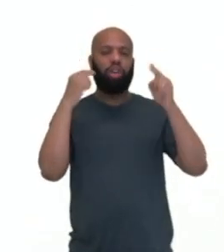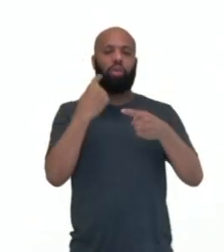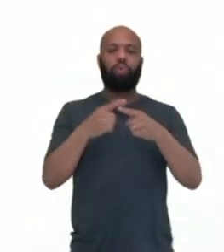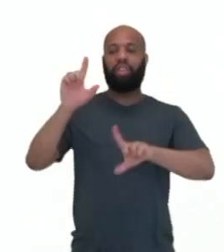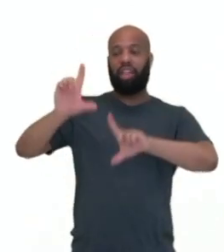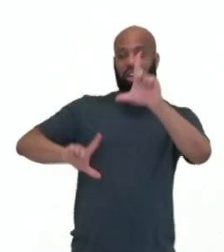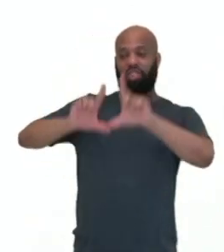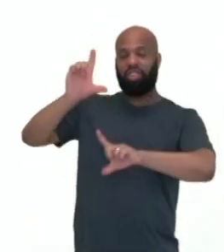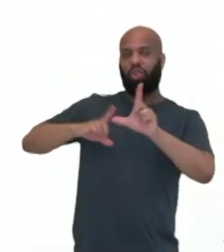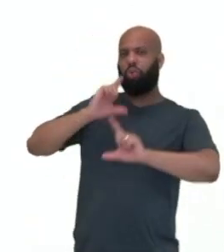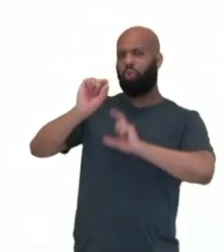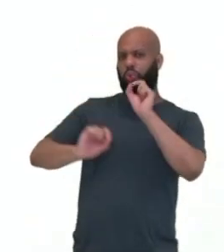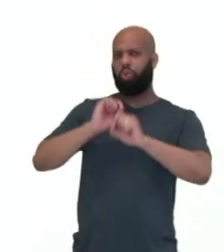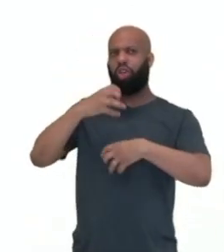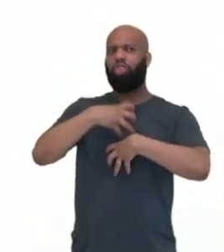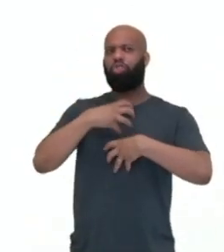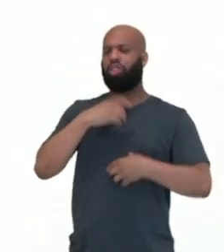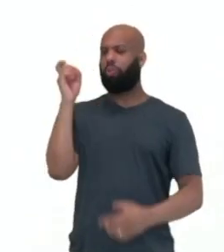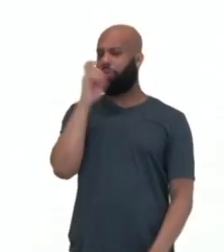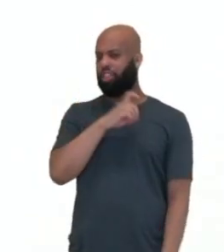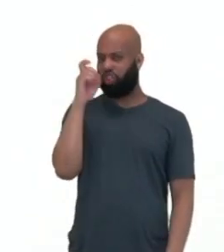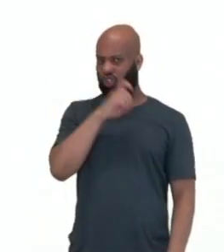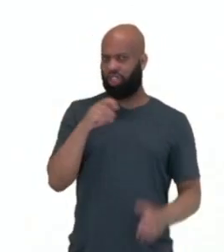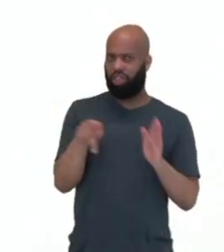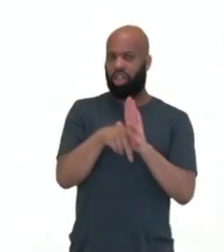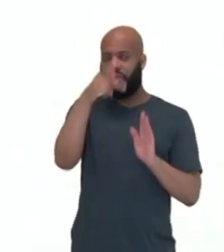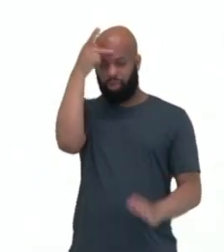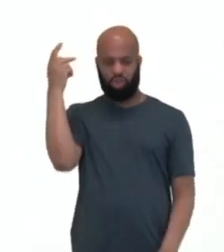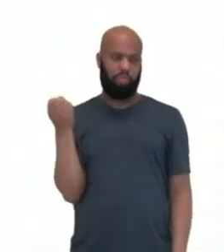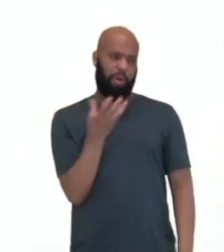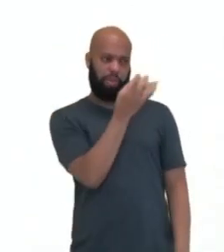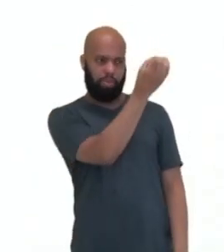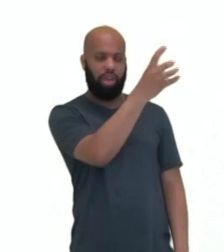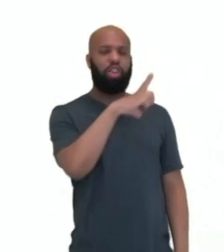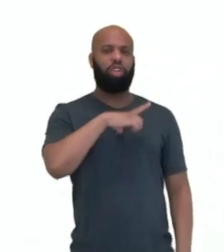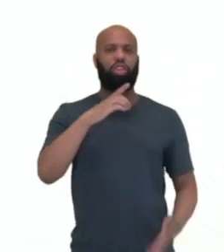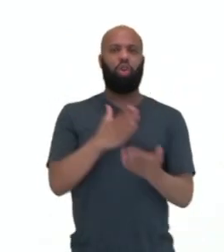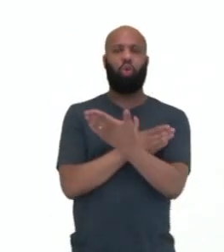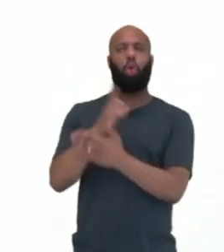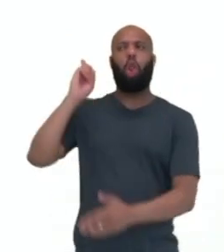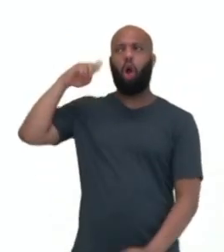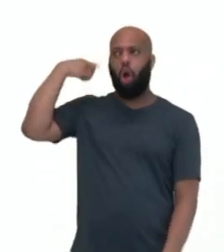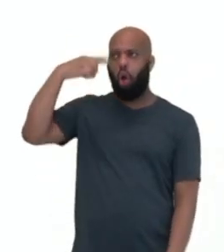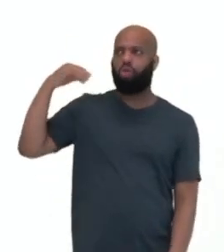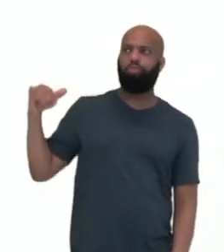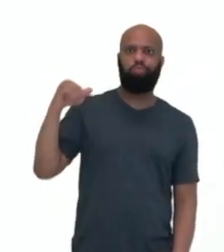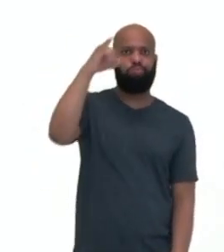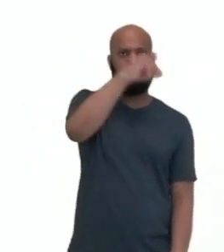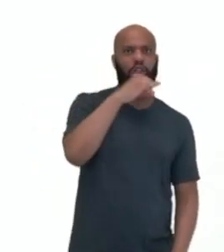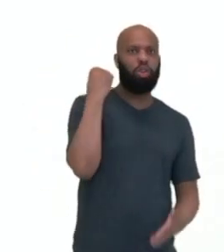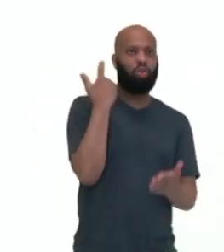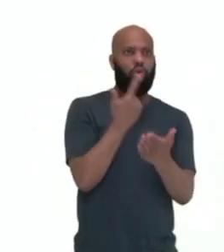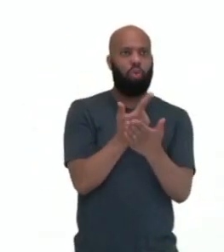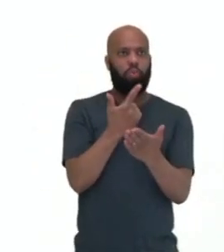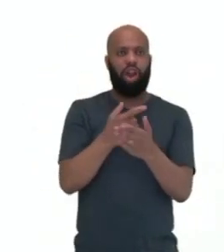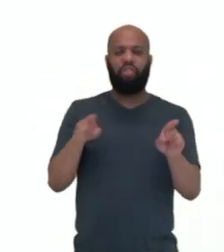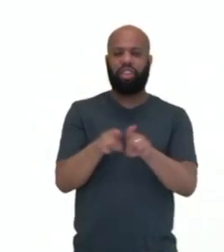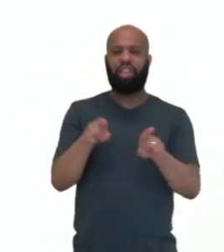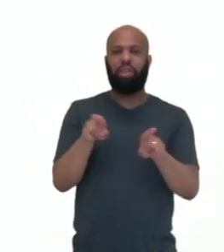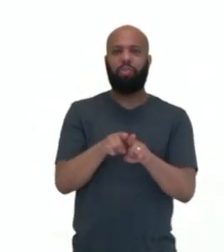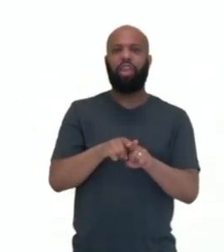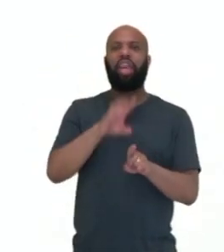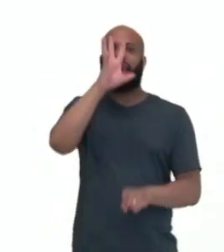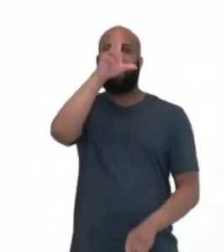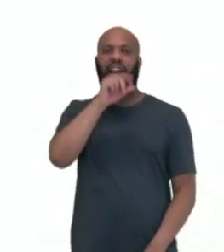era tida por muitos como mentira de viajantes. Só alguns loucos andavam de avião, compravam galinhas vivas e